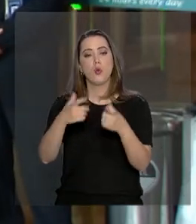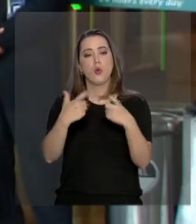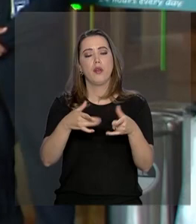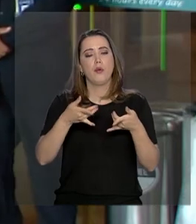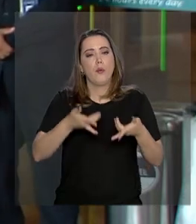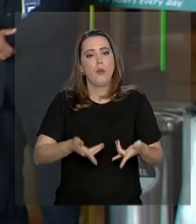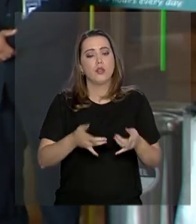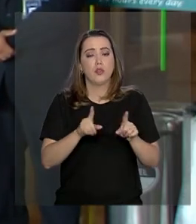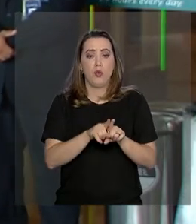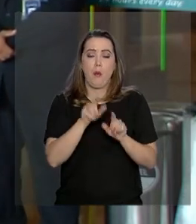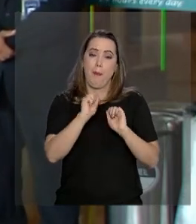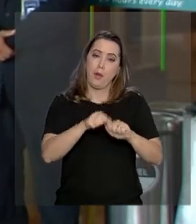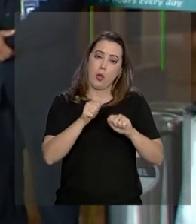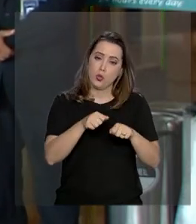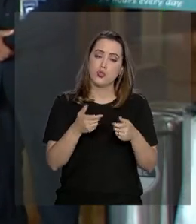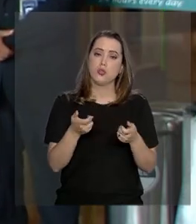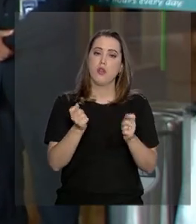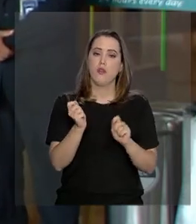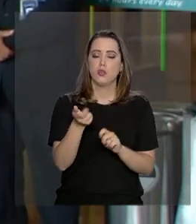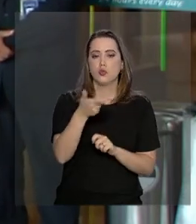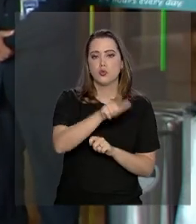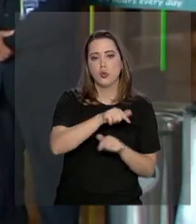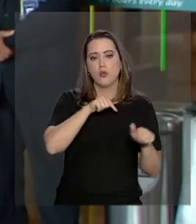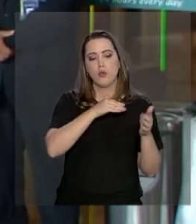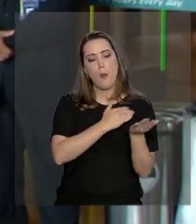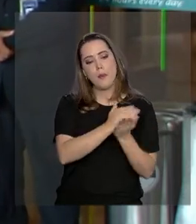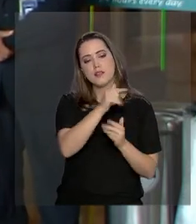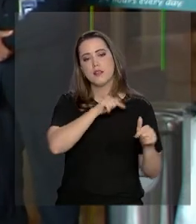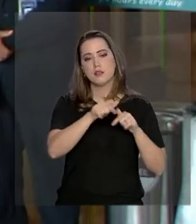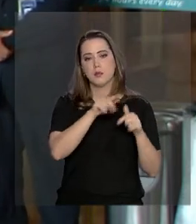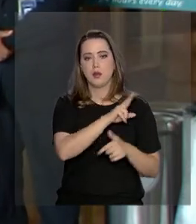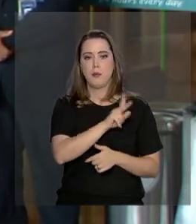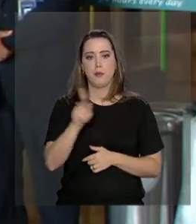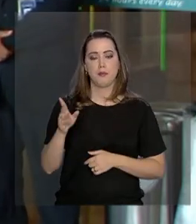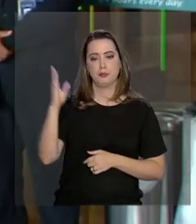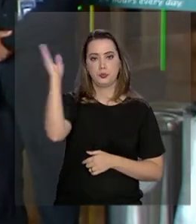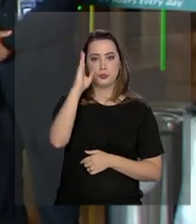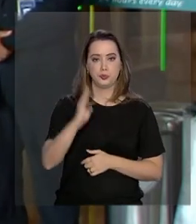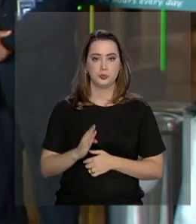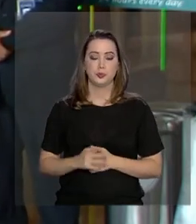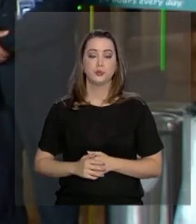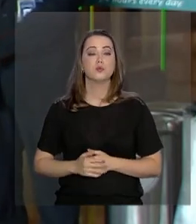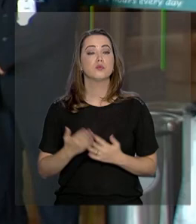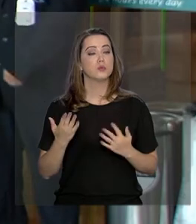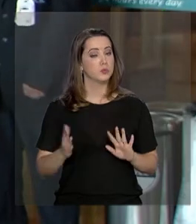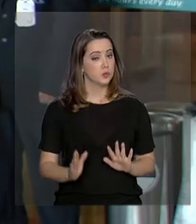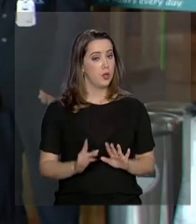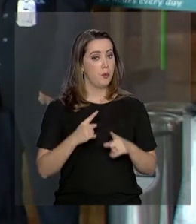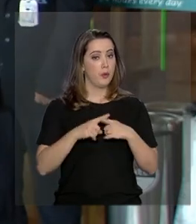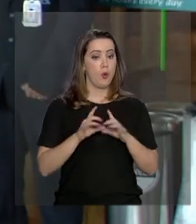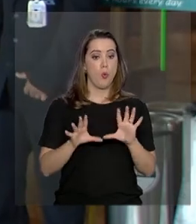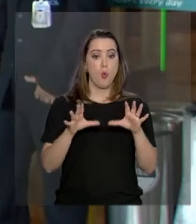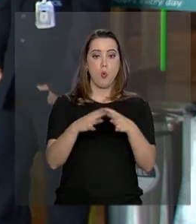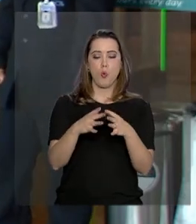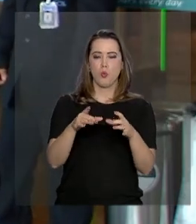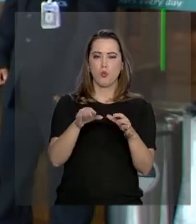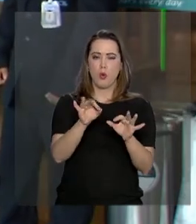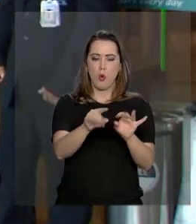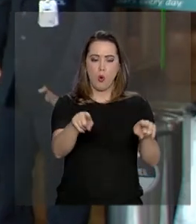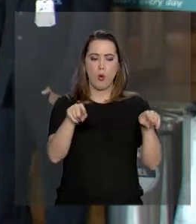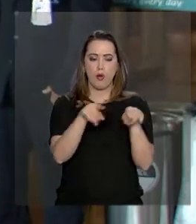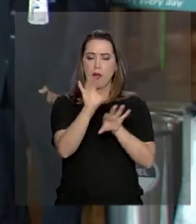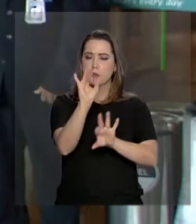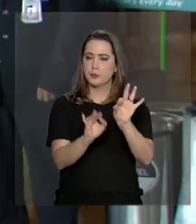ao quarto, quando poderá retomar as atividades como presidente da República, já que um gabinete provisório